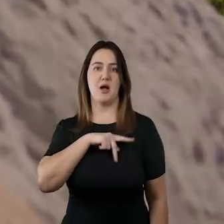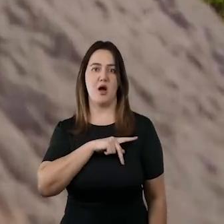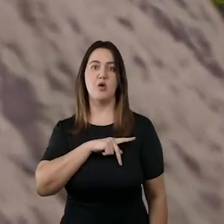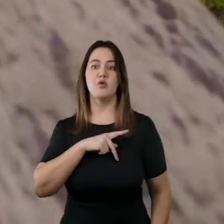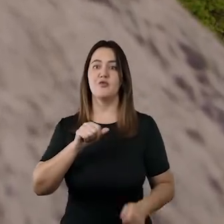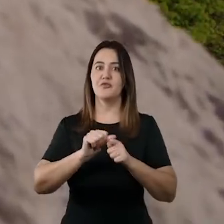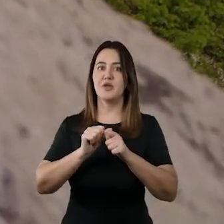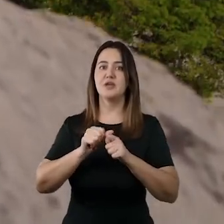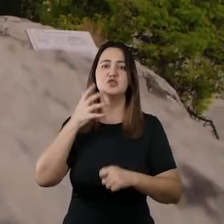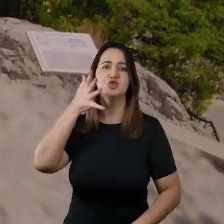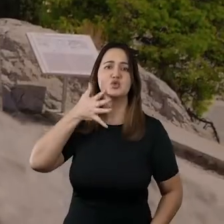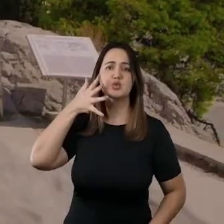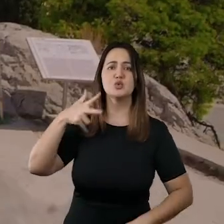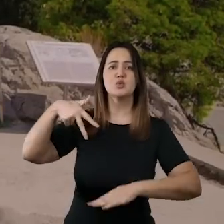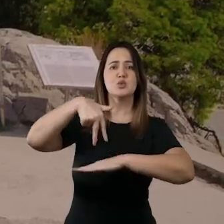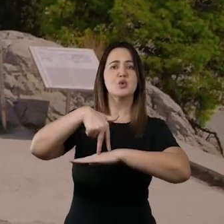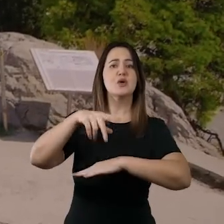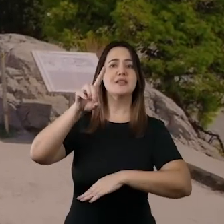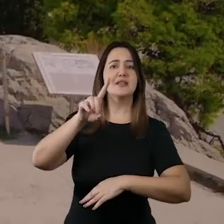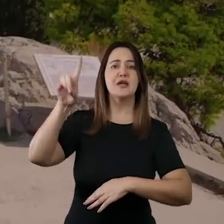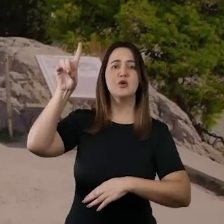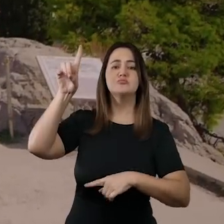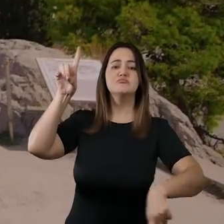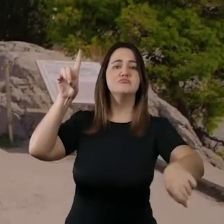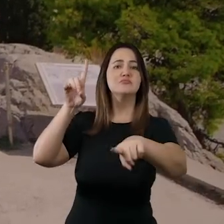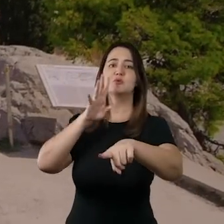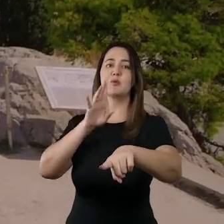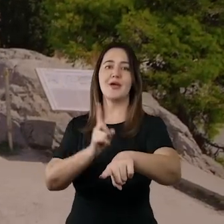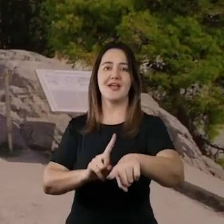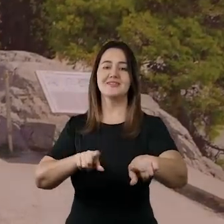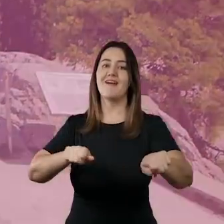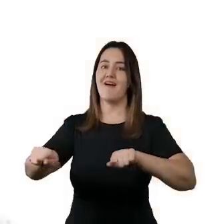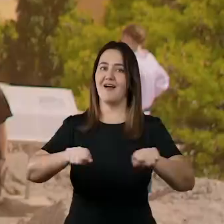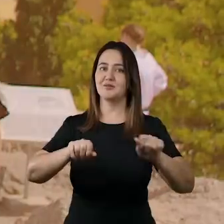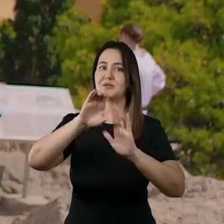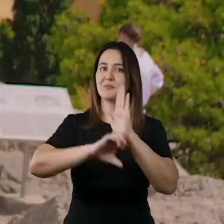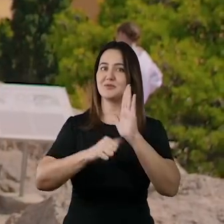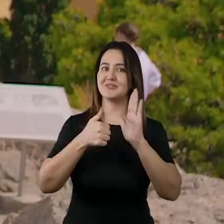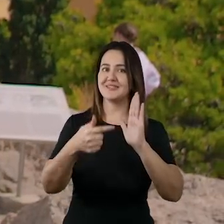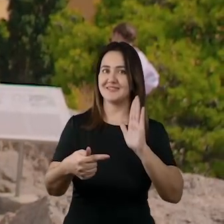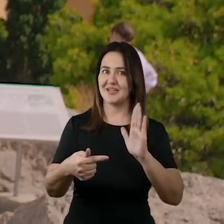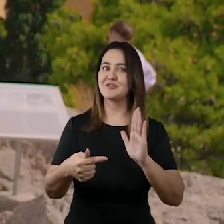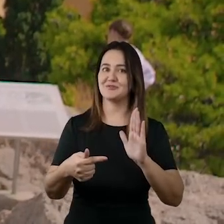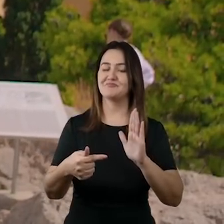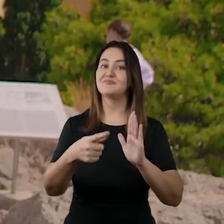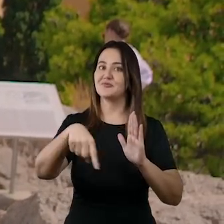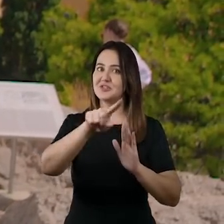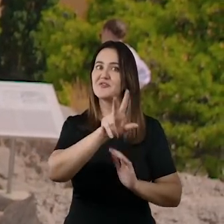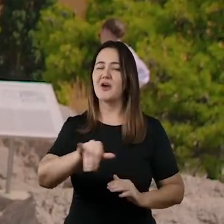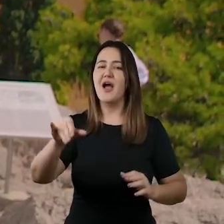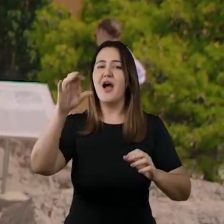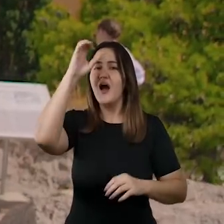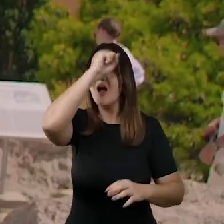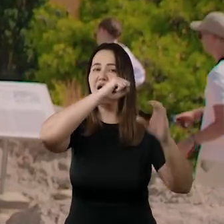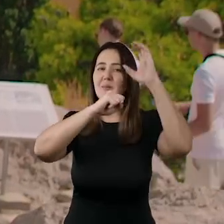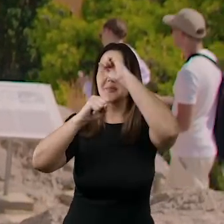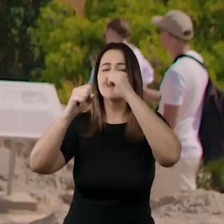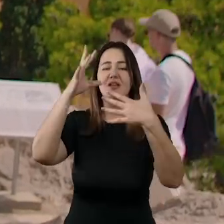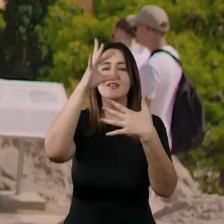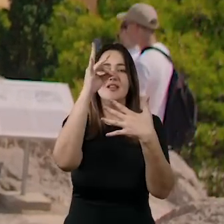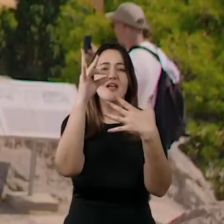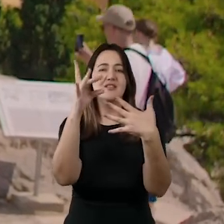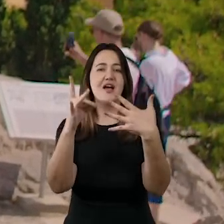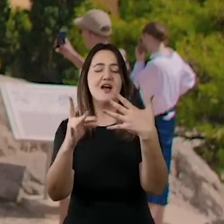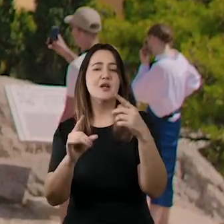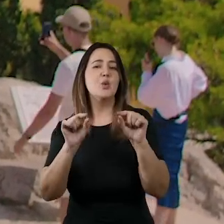Deus desconhecido que está no livro de Atos dos Apóstolos, capítulo 17. Você vai hoje aprender detalhes sobre esse discurso, o que